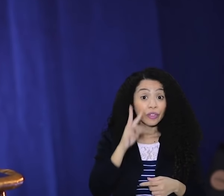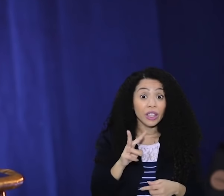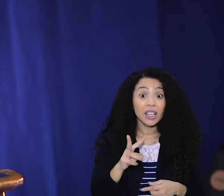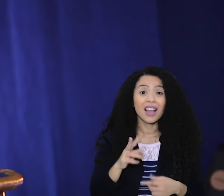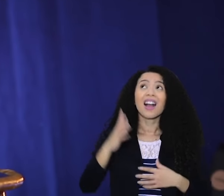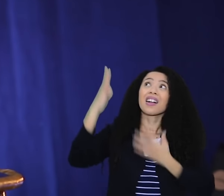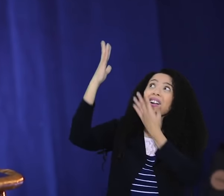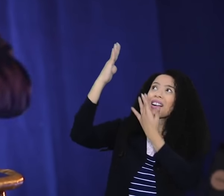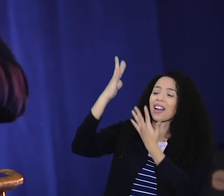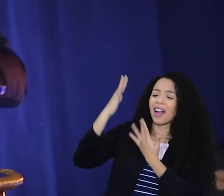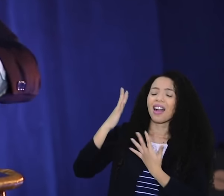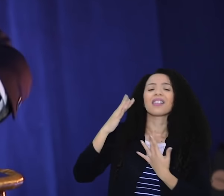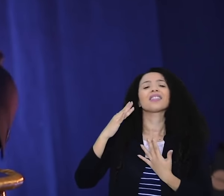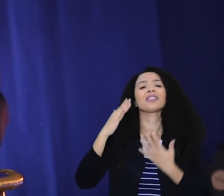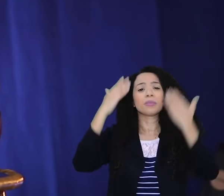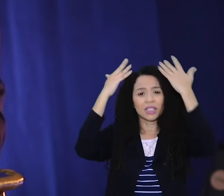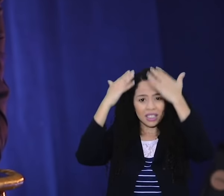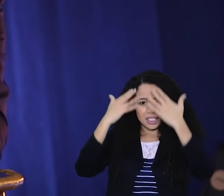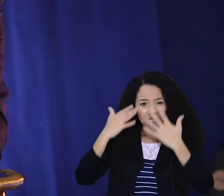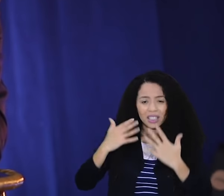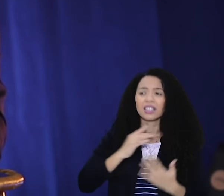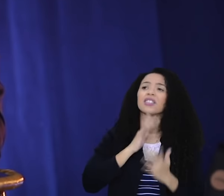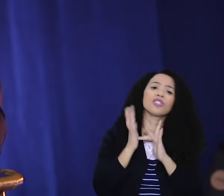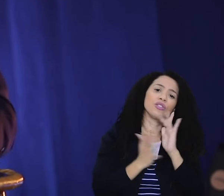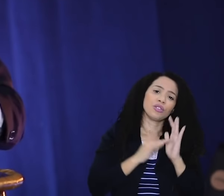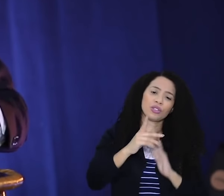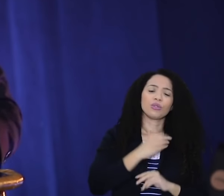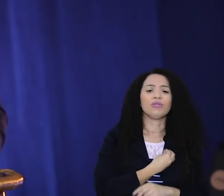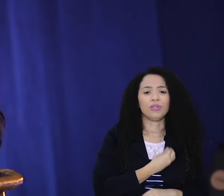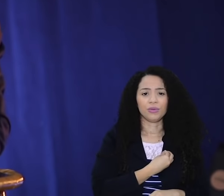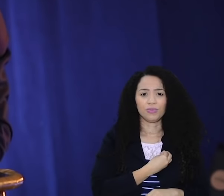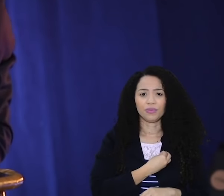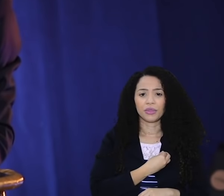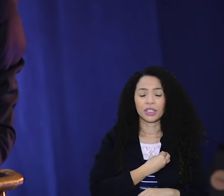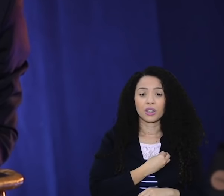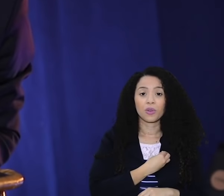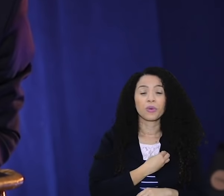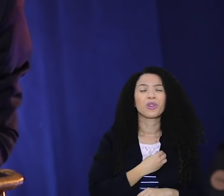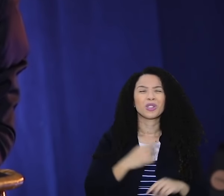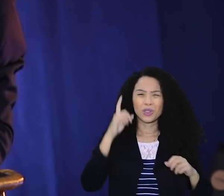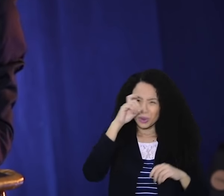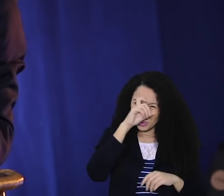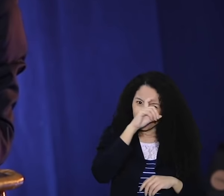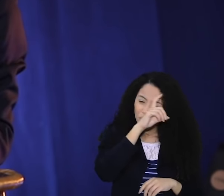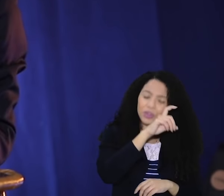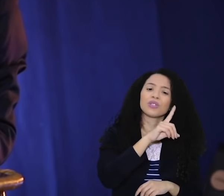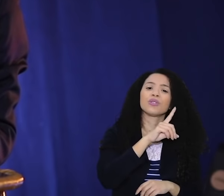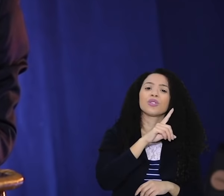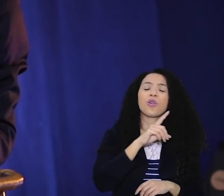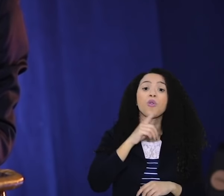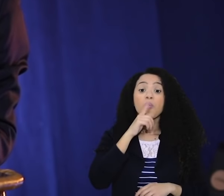sente a graça e a presença de Jesus na sua vida. Então, para complicar ainda mais a